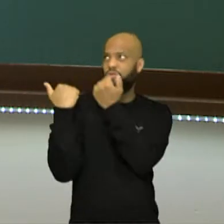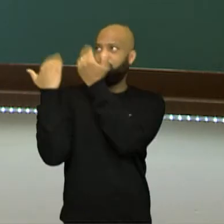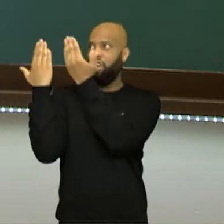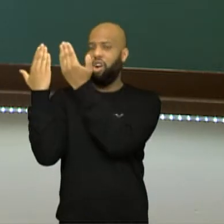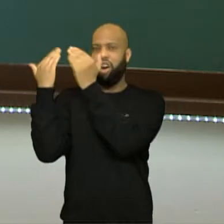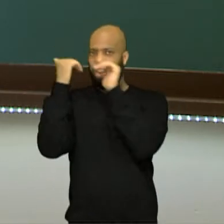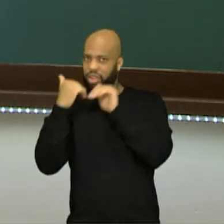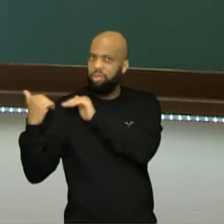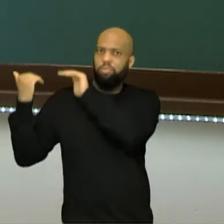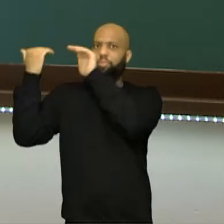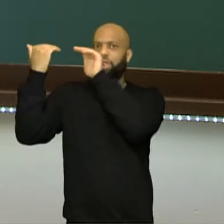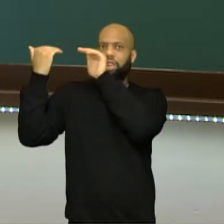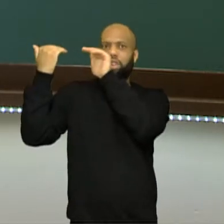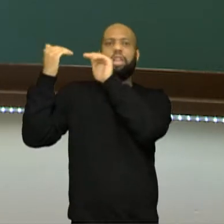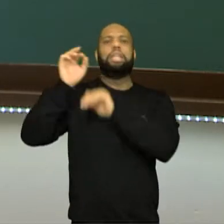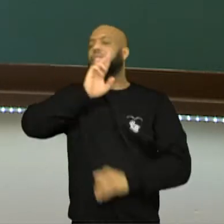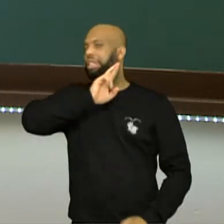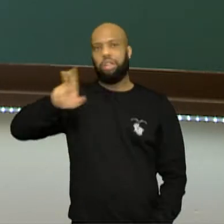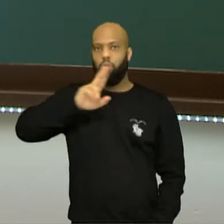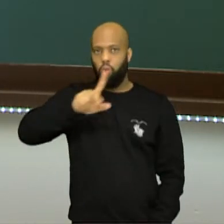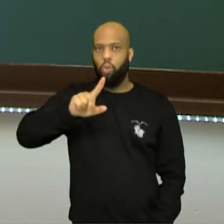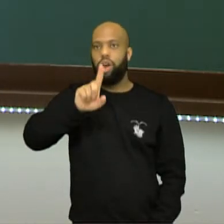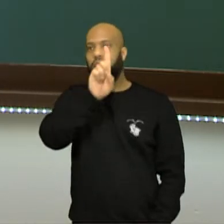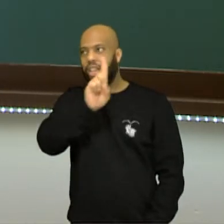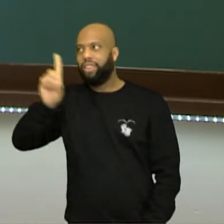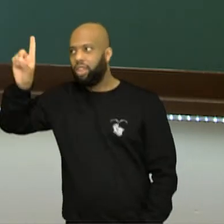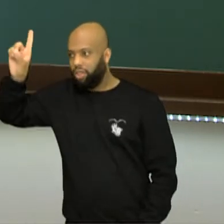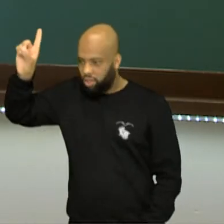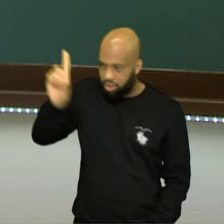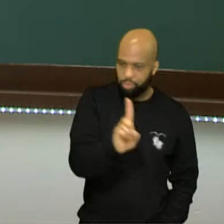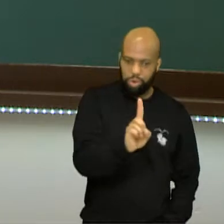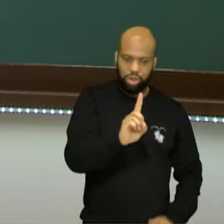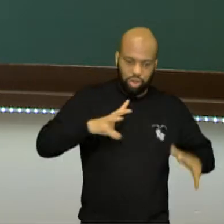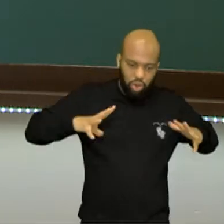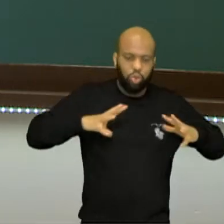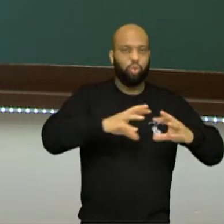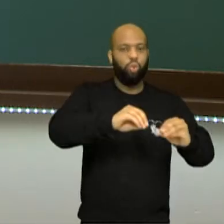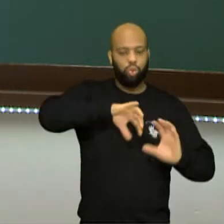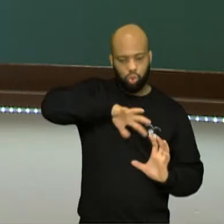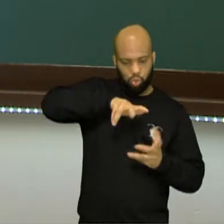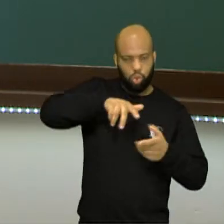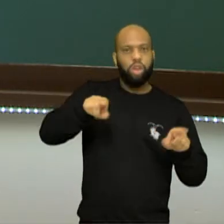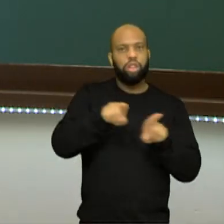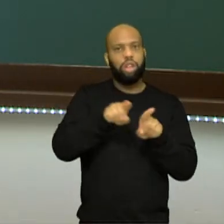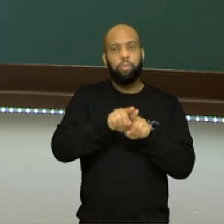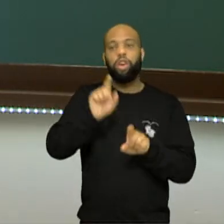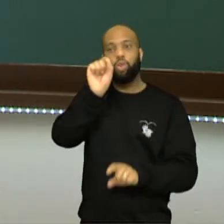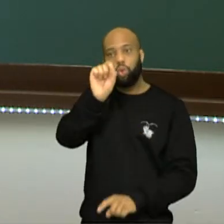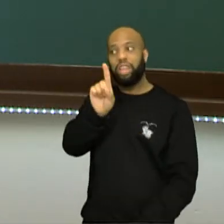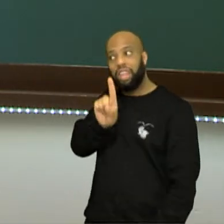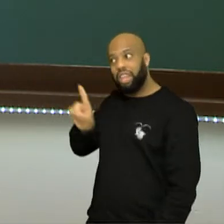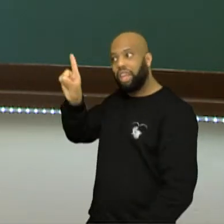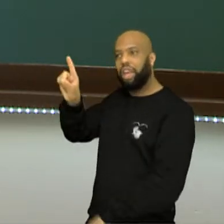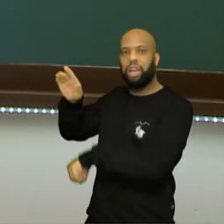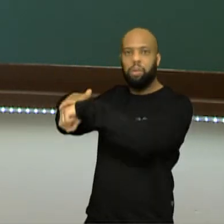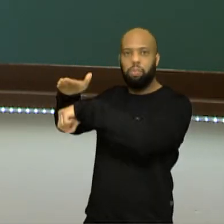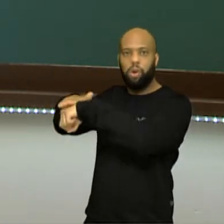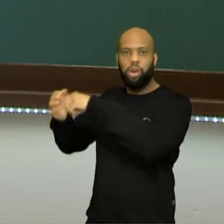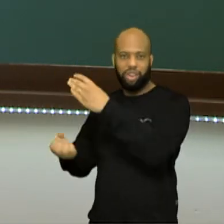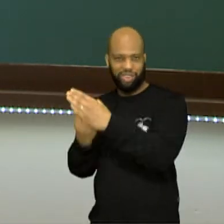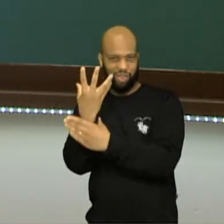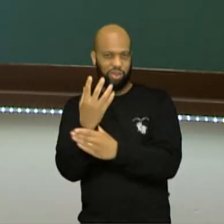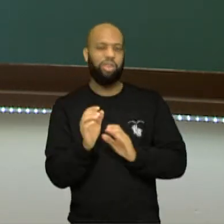está além, como um ser superior, mas ele está no próprio mundo e na sua criação. Então, é isso o